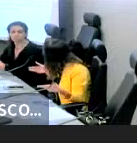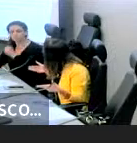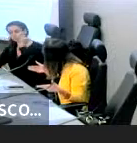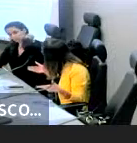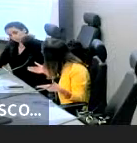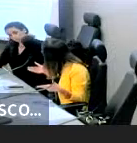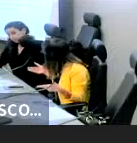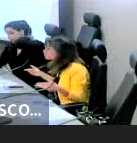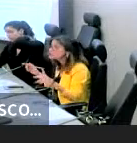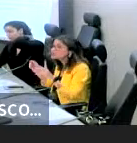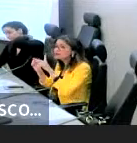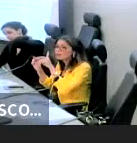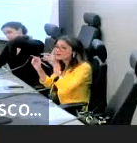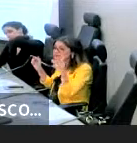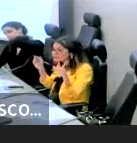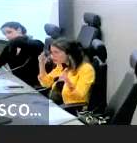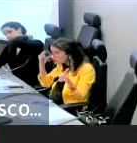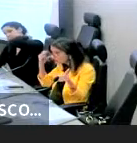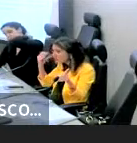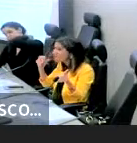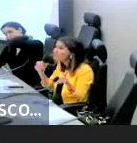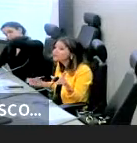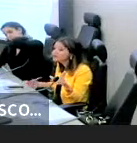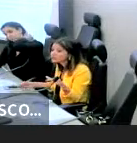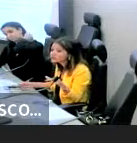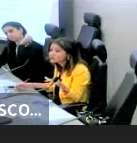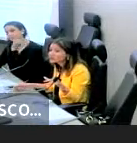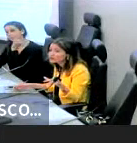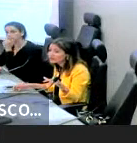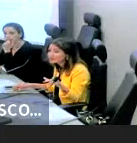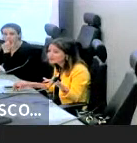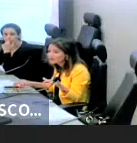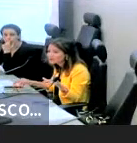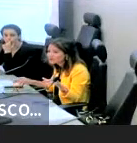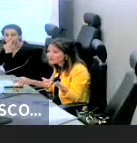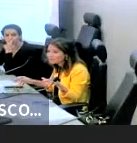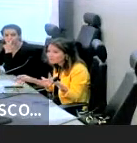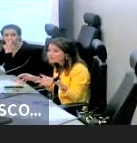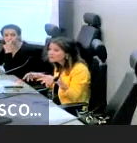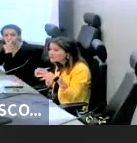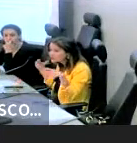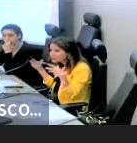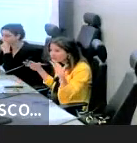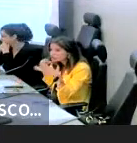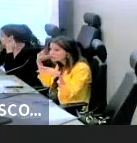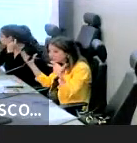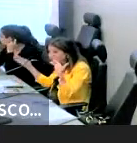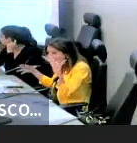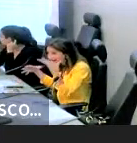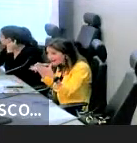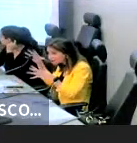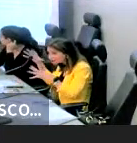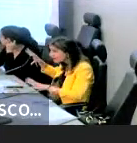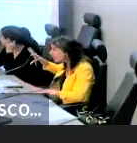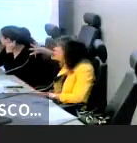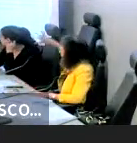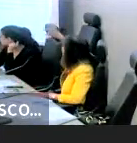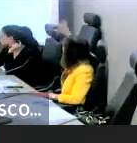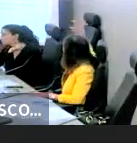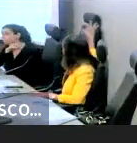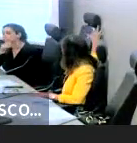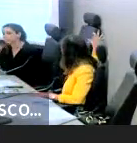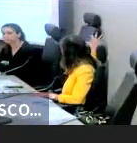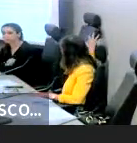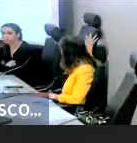acolher pessoas idosas, mas não pensaram em acolher mulheres em situação de violência. Se vocês verem os noticiários, na época era